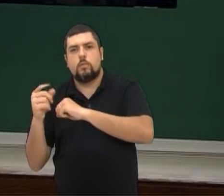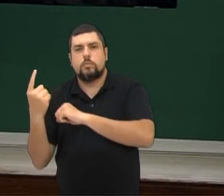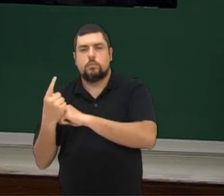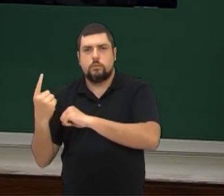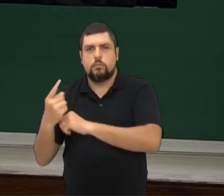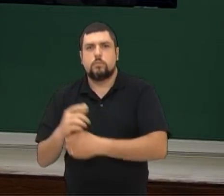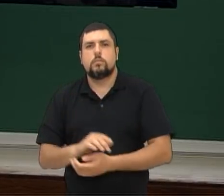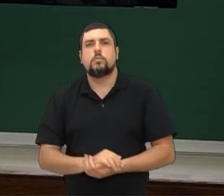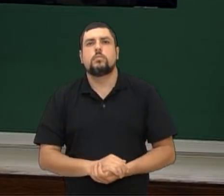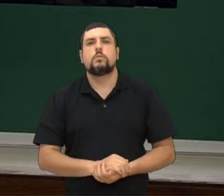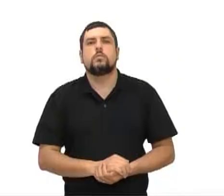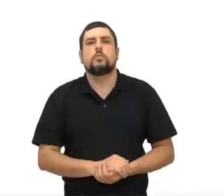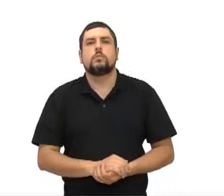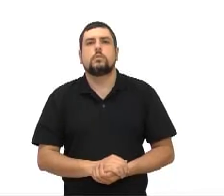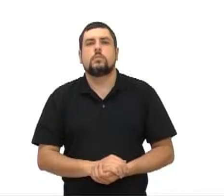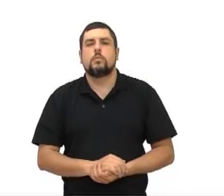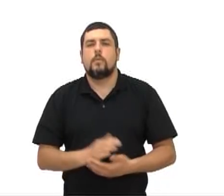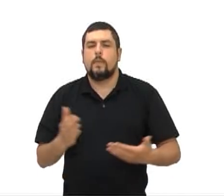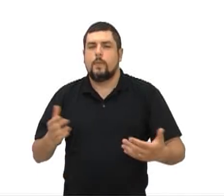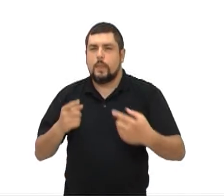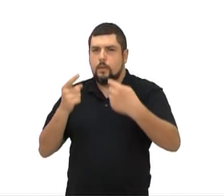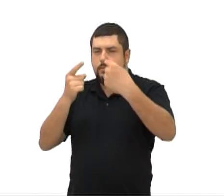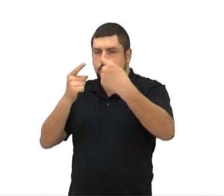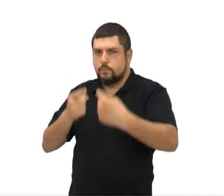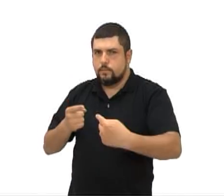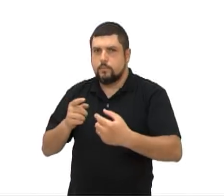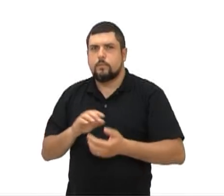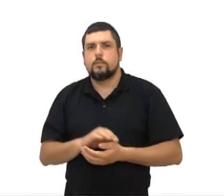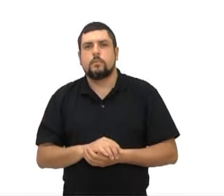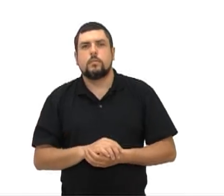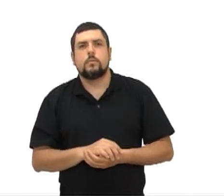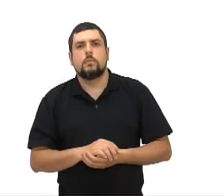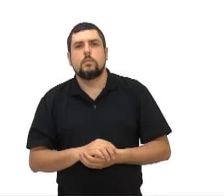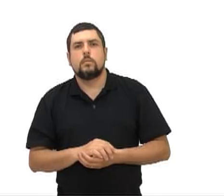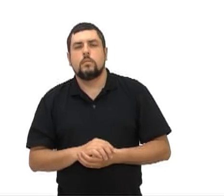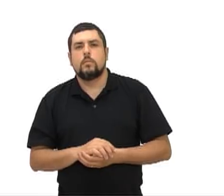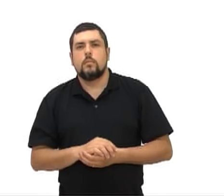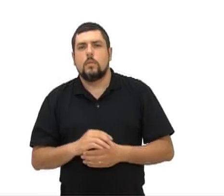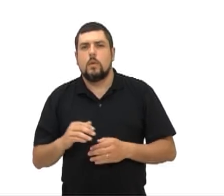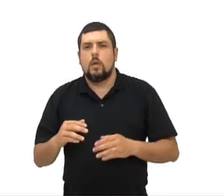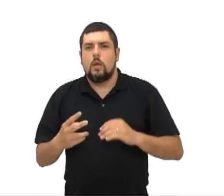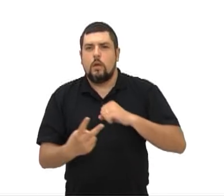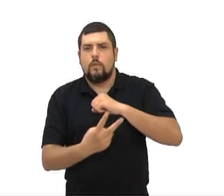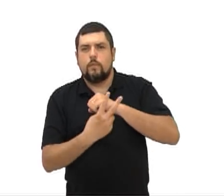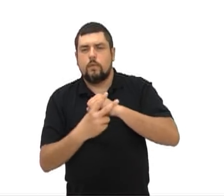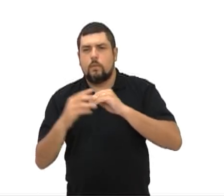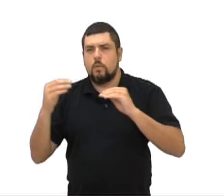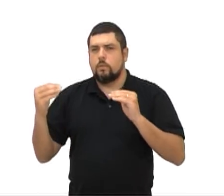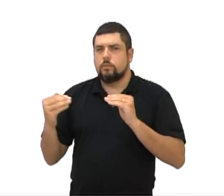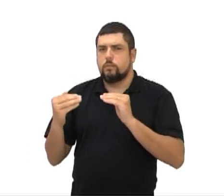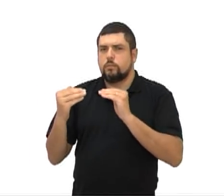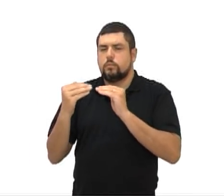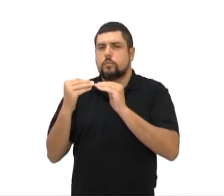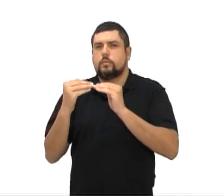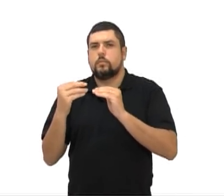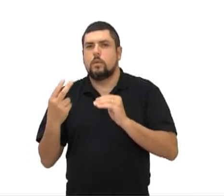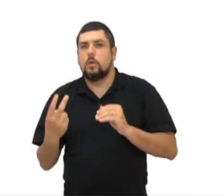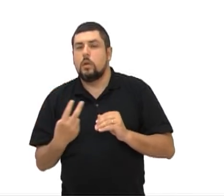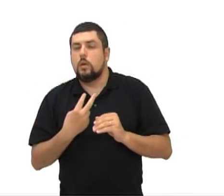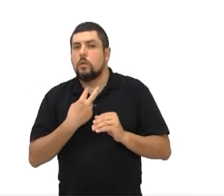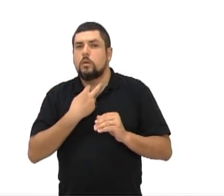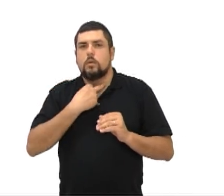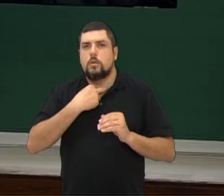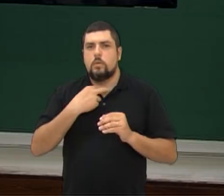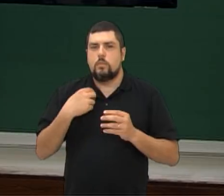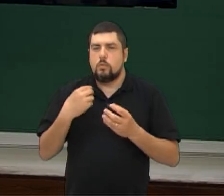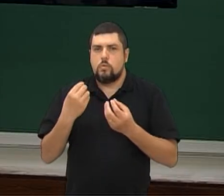singular. Um quiz para vocês. A concordância verbal não pode ser uma escolha do autor no gênero. A gente